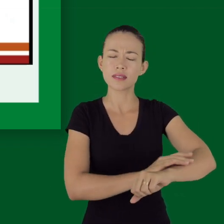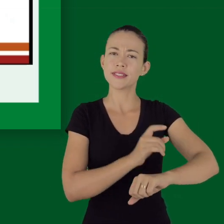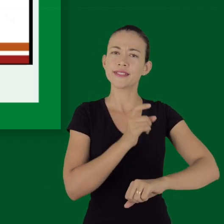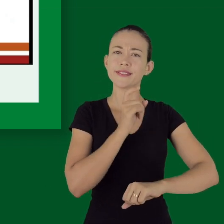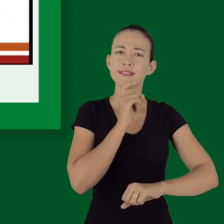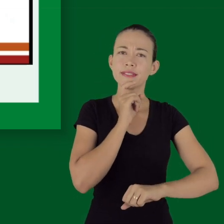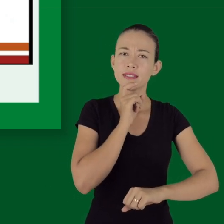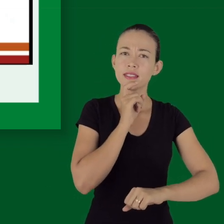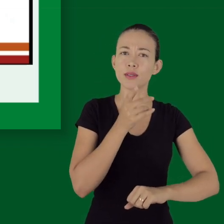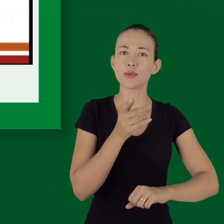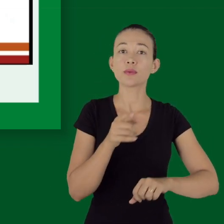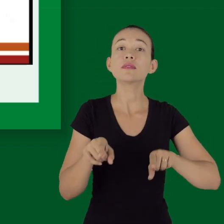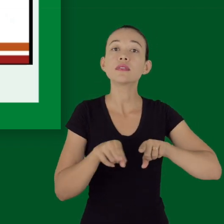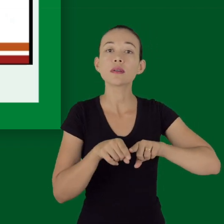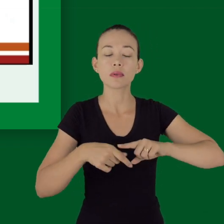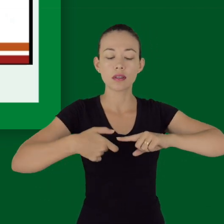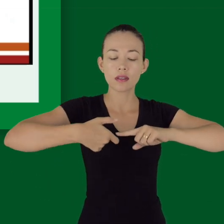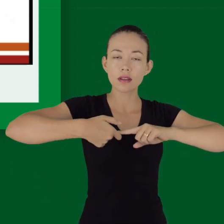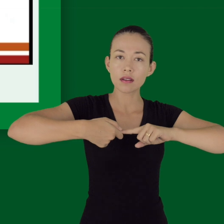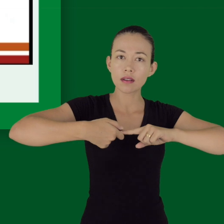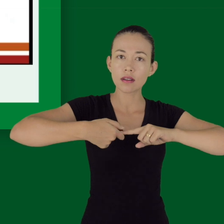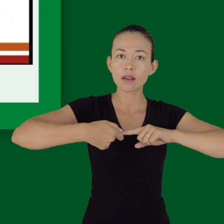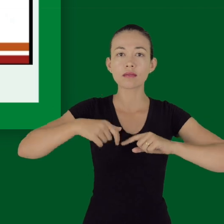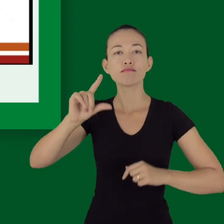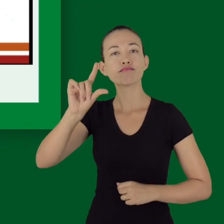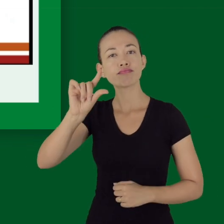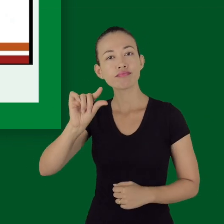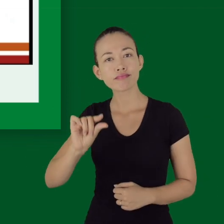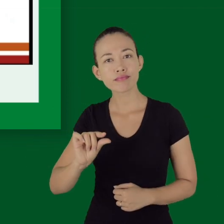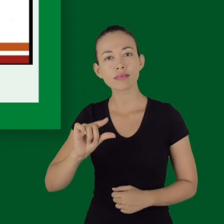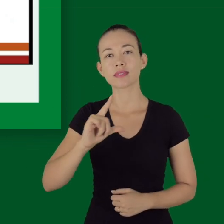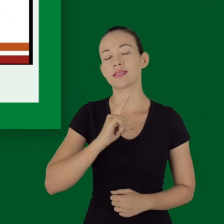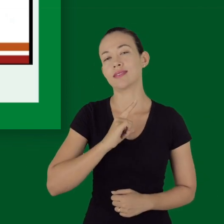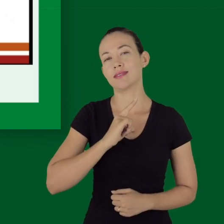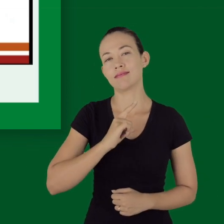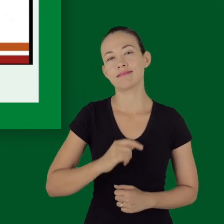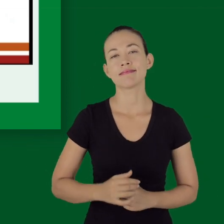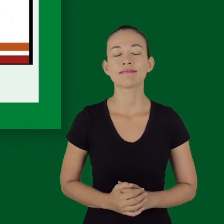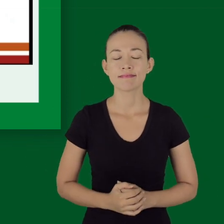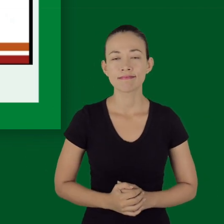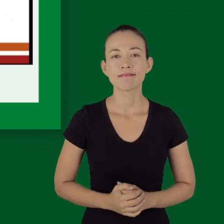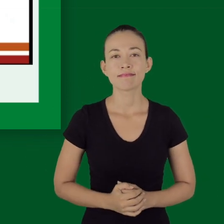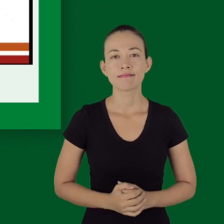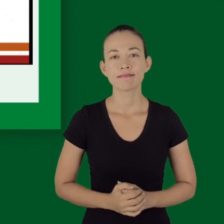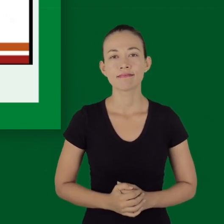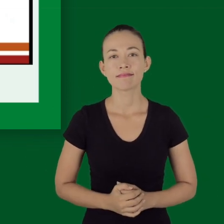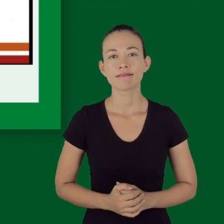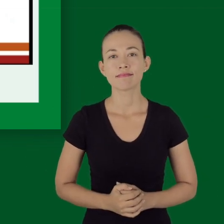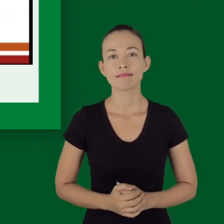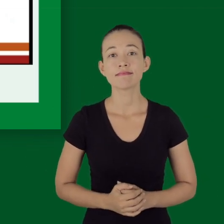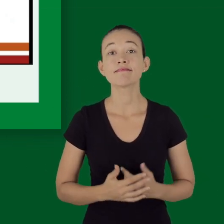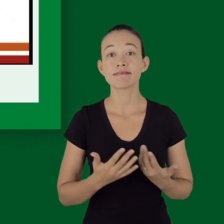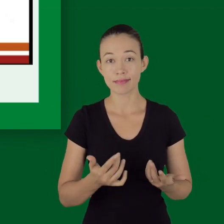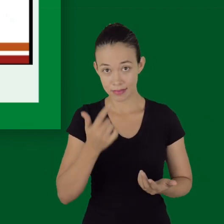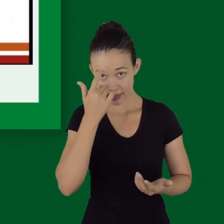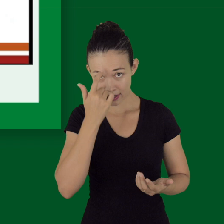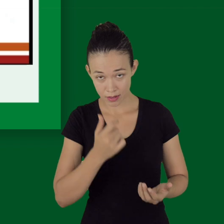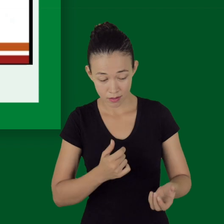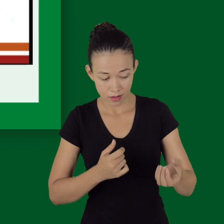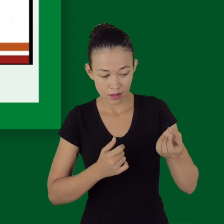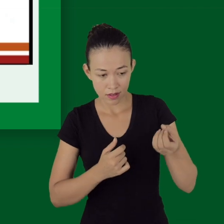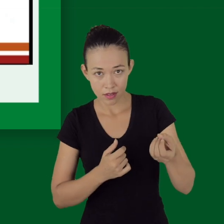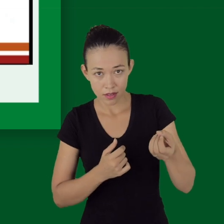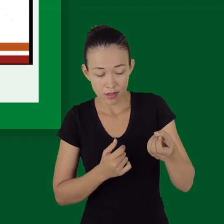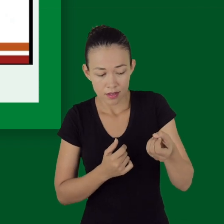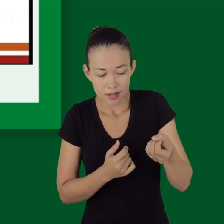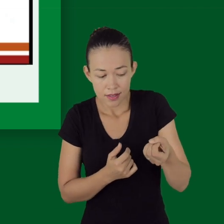né, eu tenho a hipoperfusão periférica, aquelas respostas vasculares. Então, eu tenho um leito vascular que